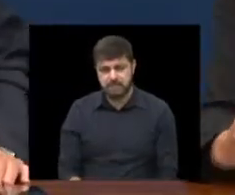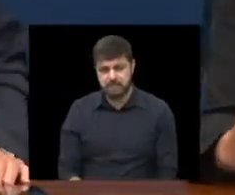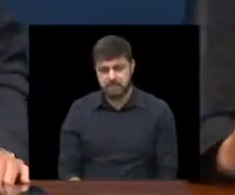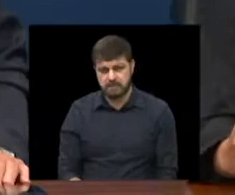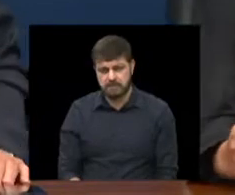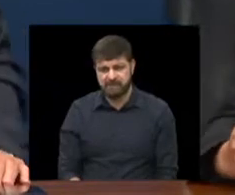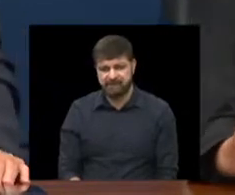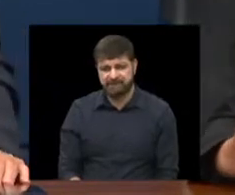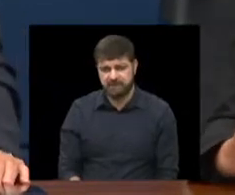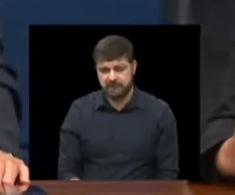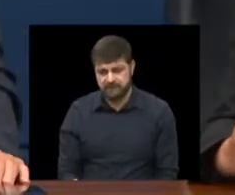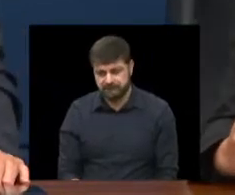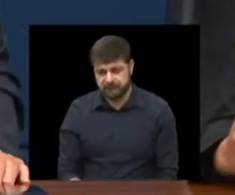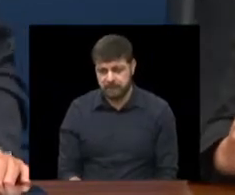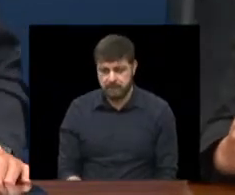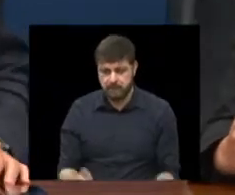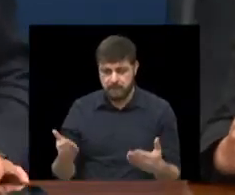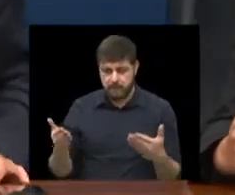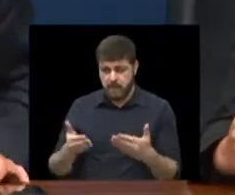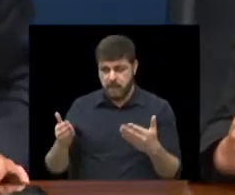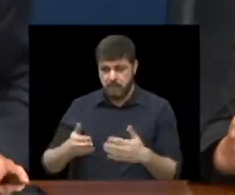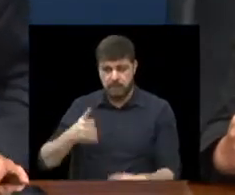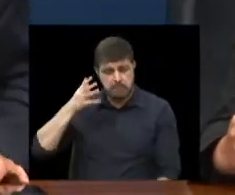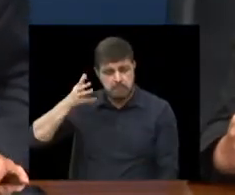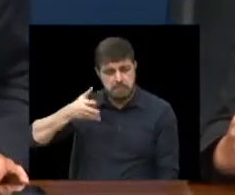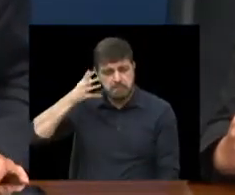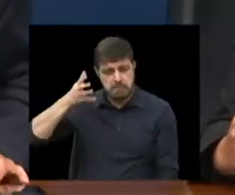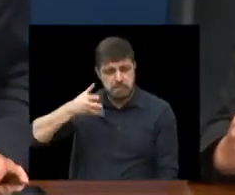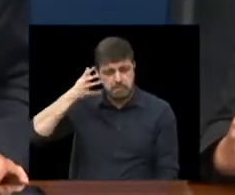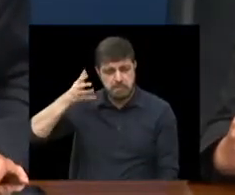vereador. Então, eu passo a palavra agora ao vereador